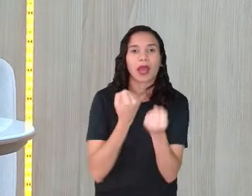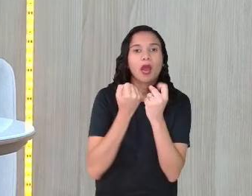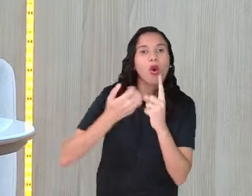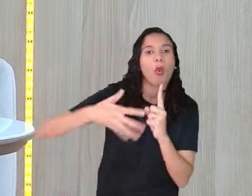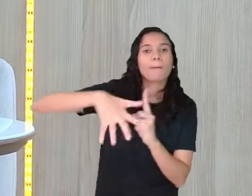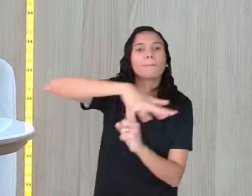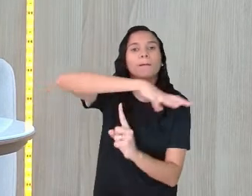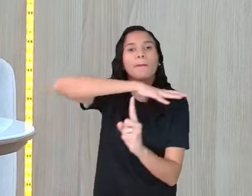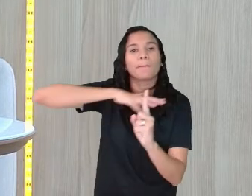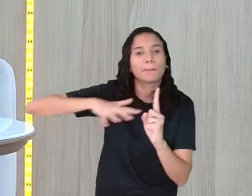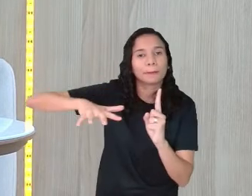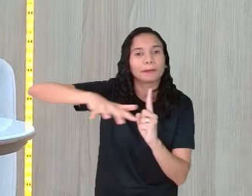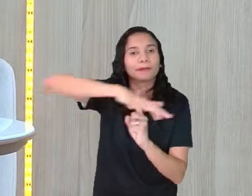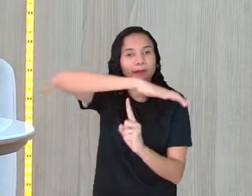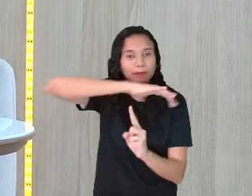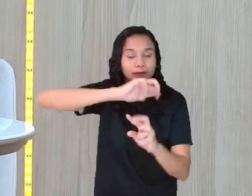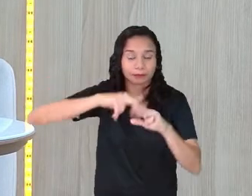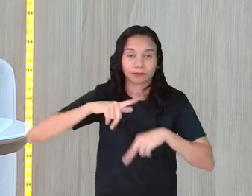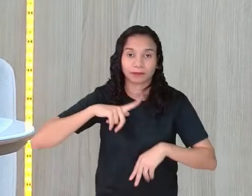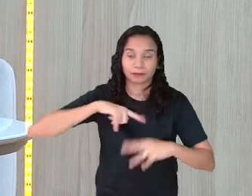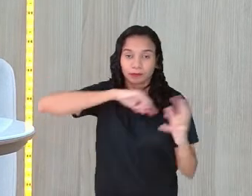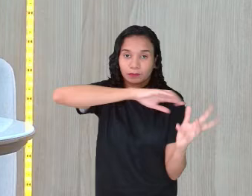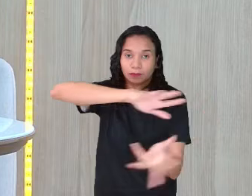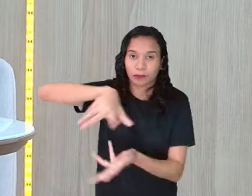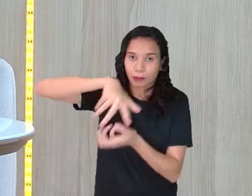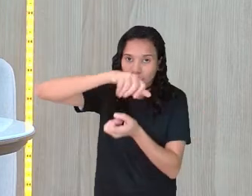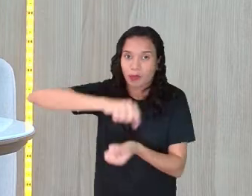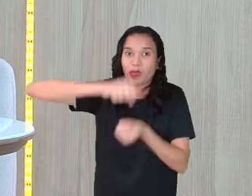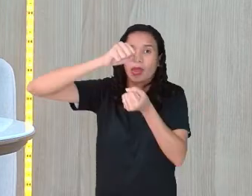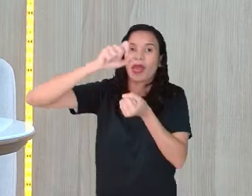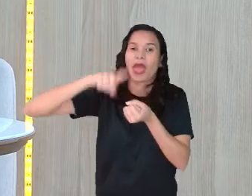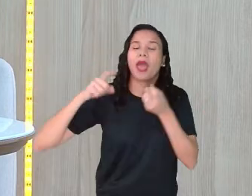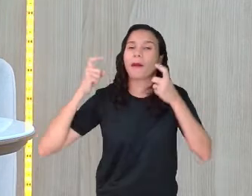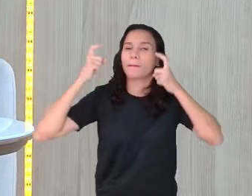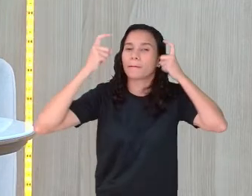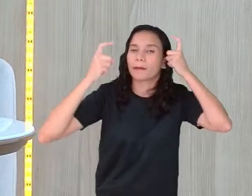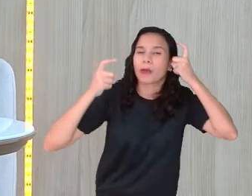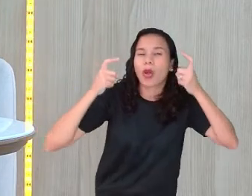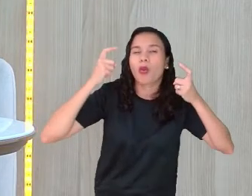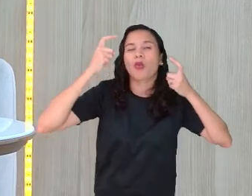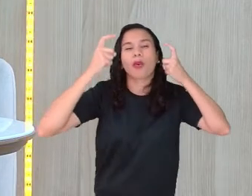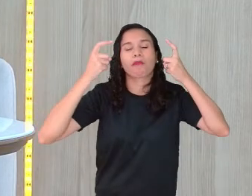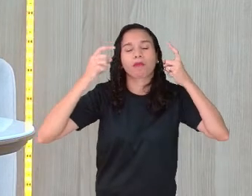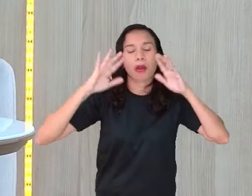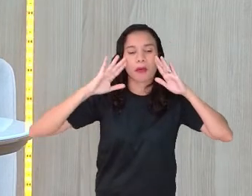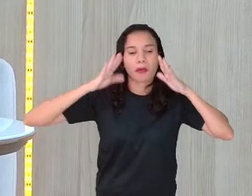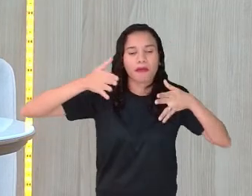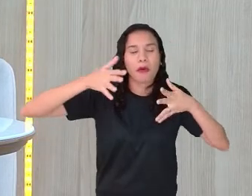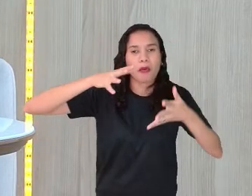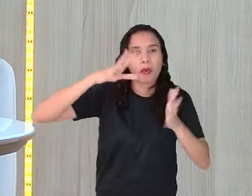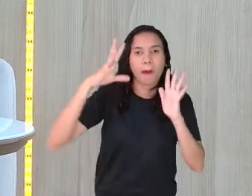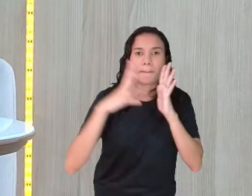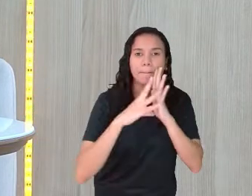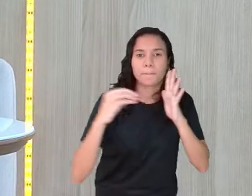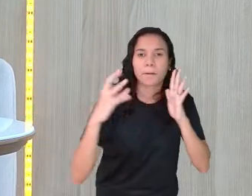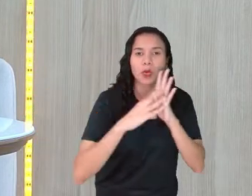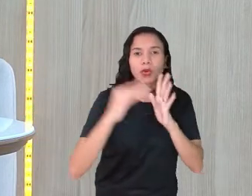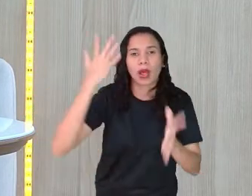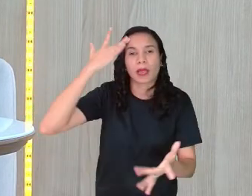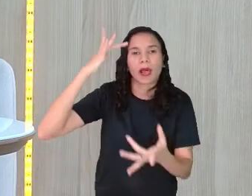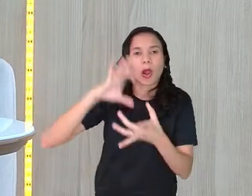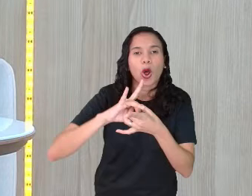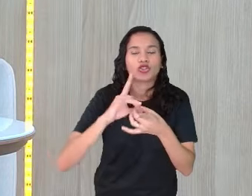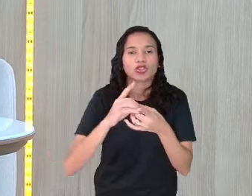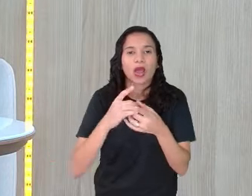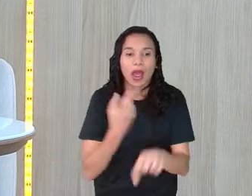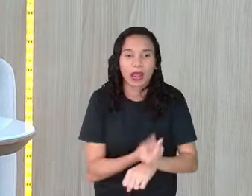ambiente. Então, a sustentabilidade, né, essa preocupação com esse modelo aí da lógica